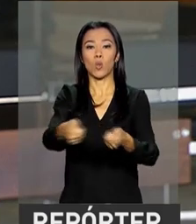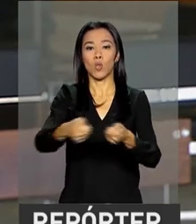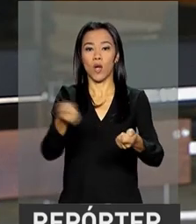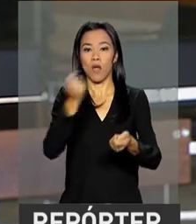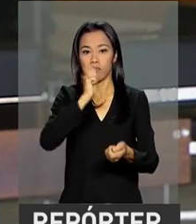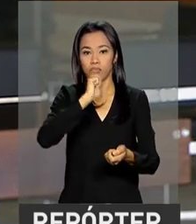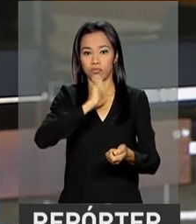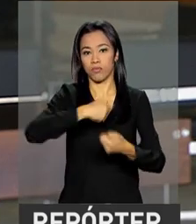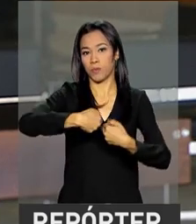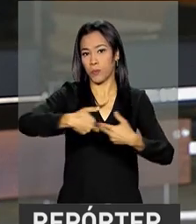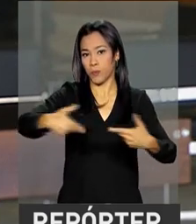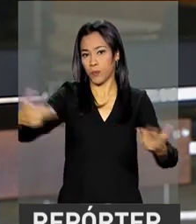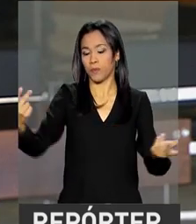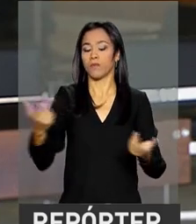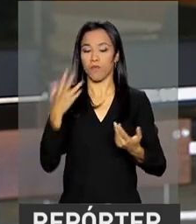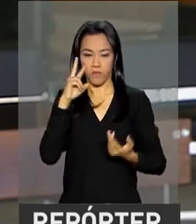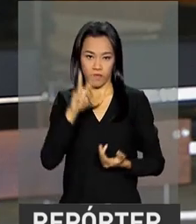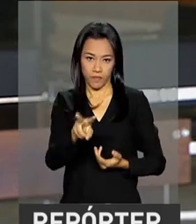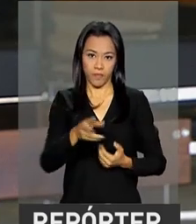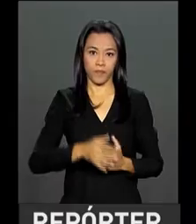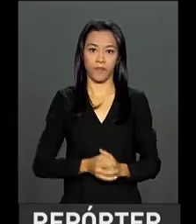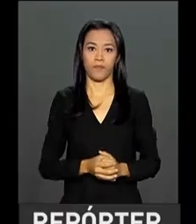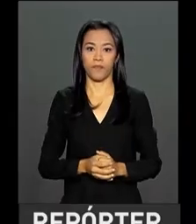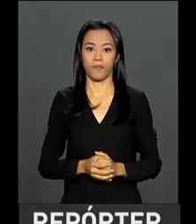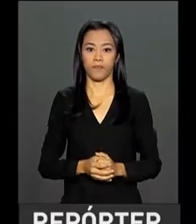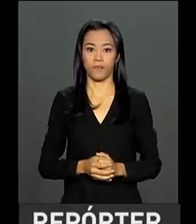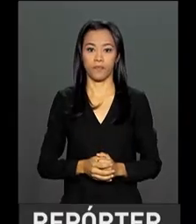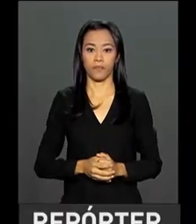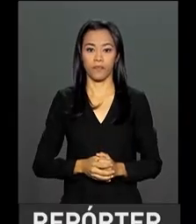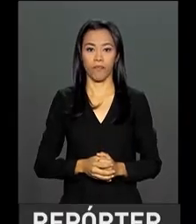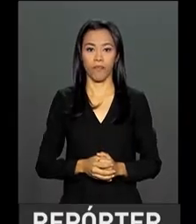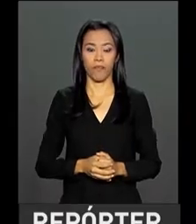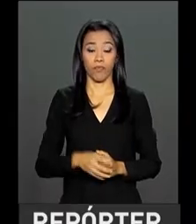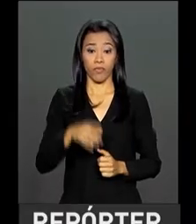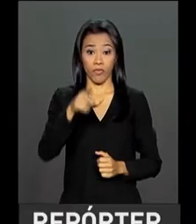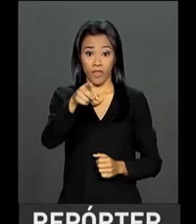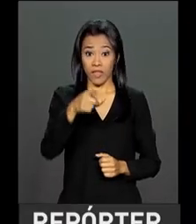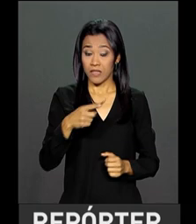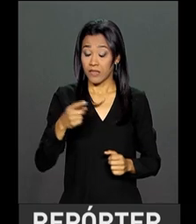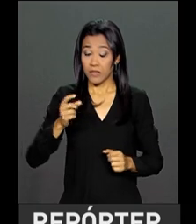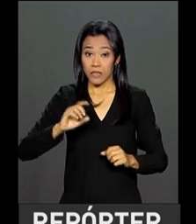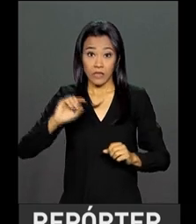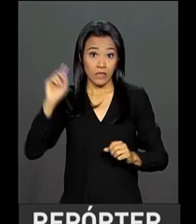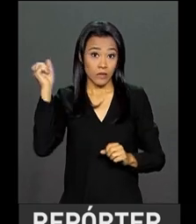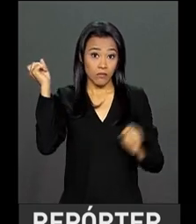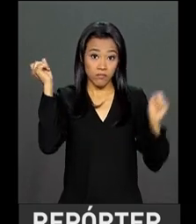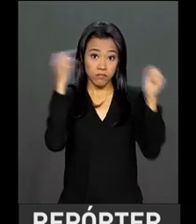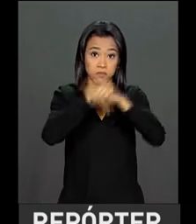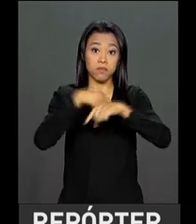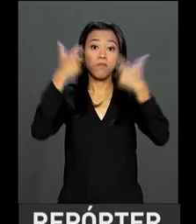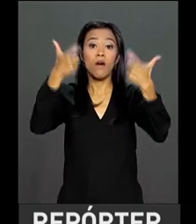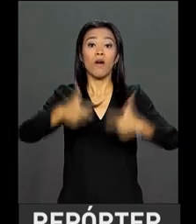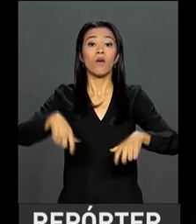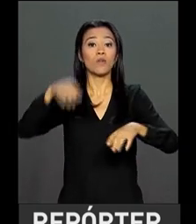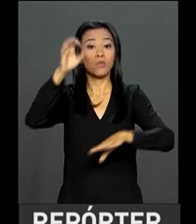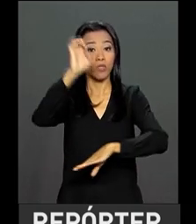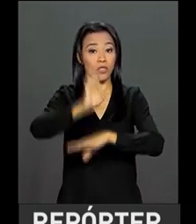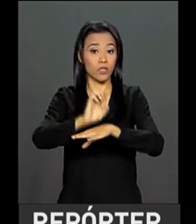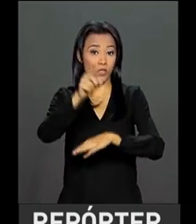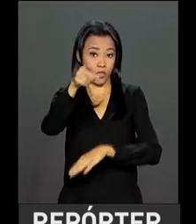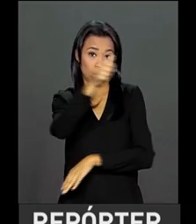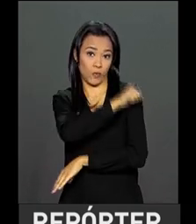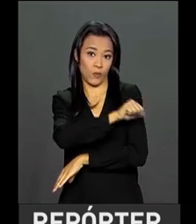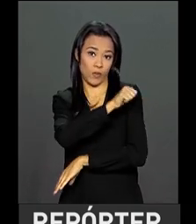vamos ver mais detalhes na reportagem tensão na rocinha na zona sul do rio de janeiro